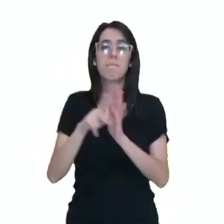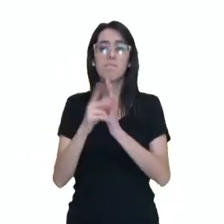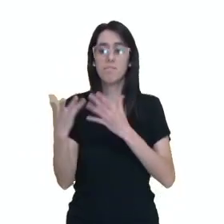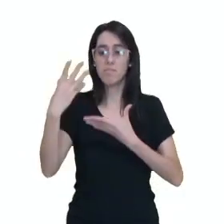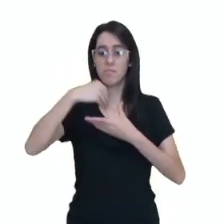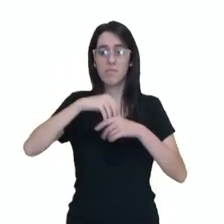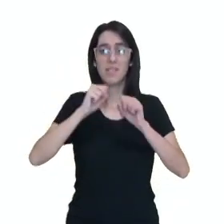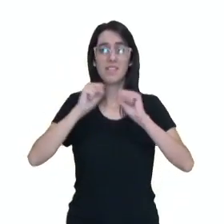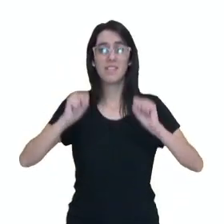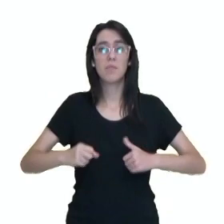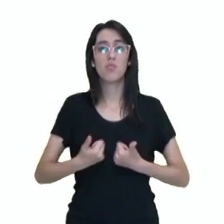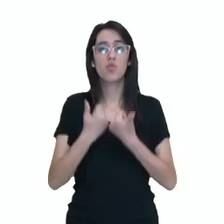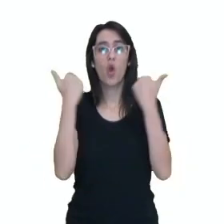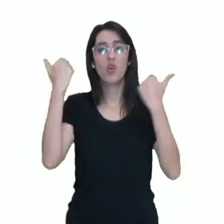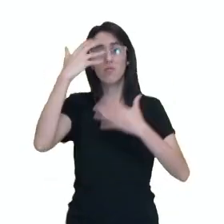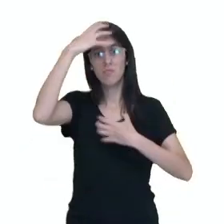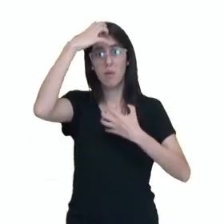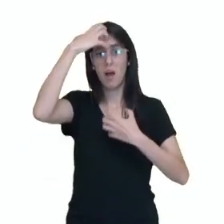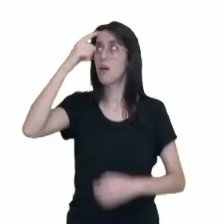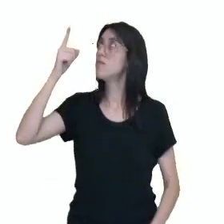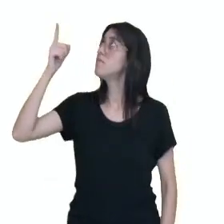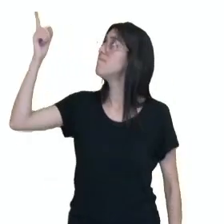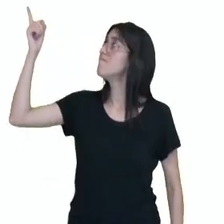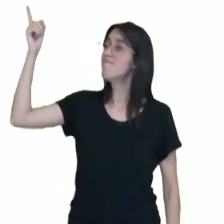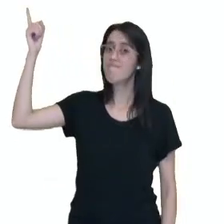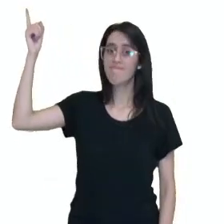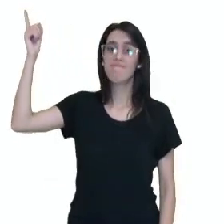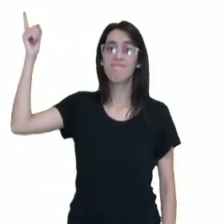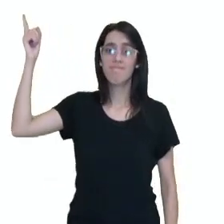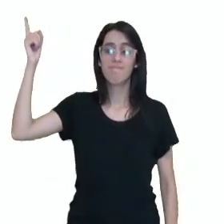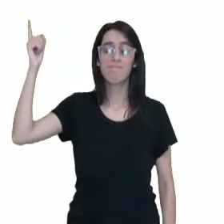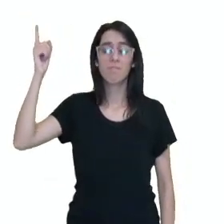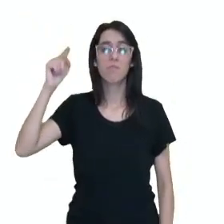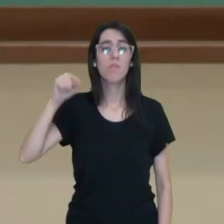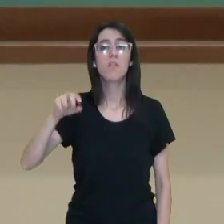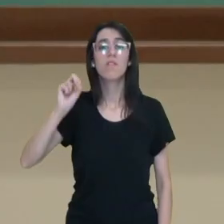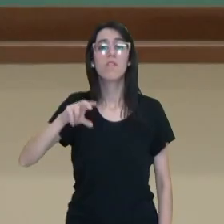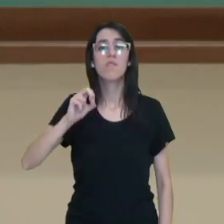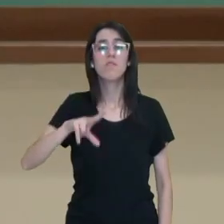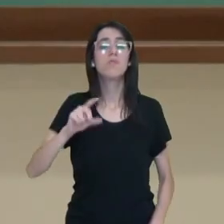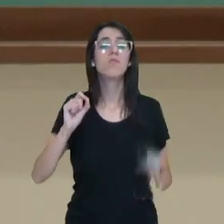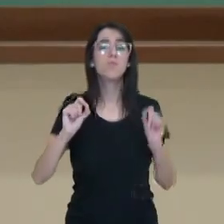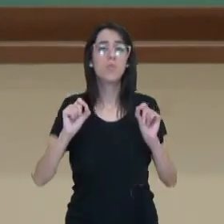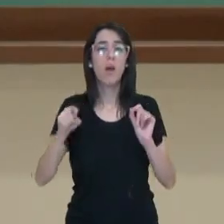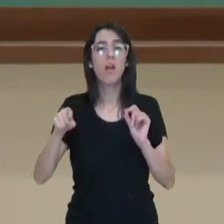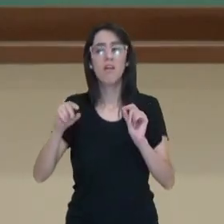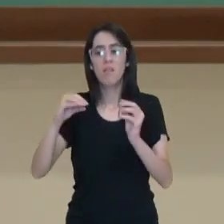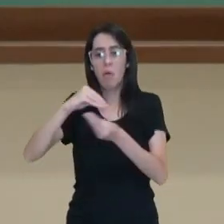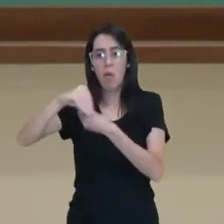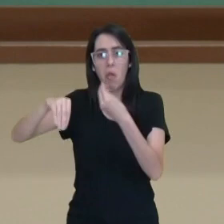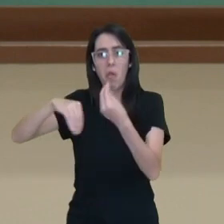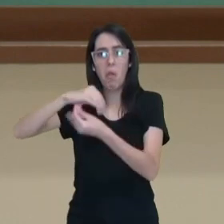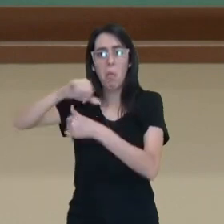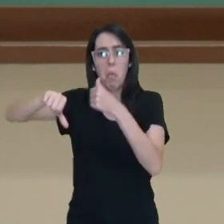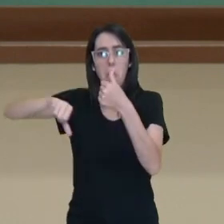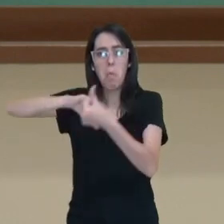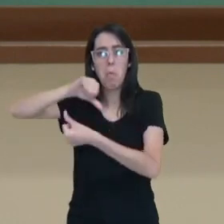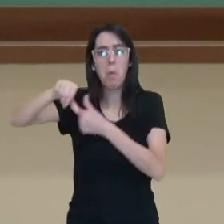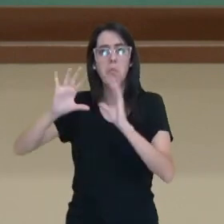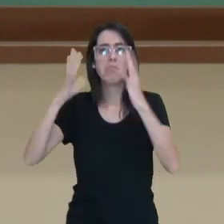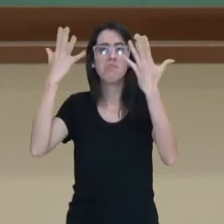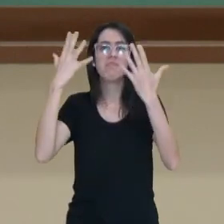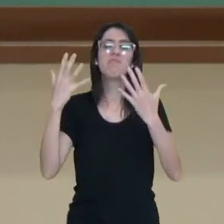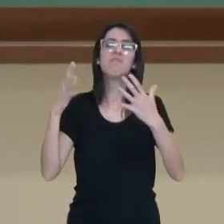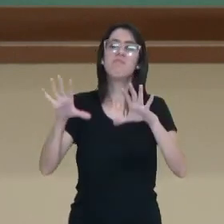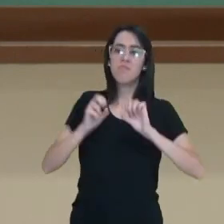imunológico dos chimpanzés, tá? Ou o macaco verde africano. E esse vírus é que provavelmente sofreu mutação e, de fato, afetou os humanos.